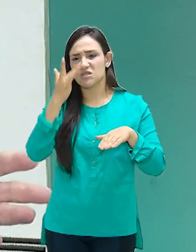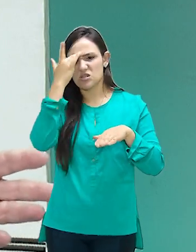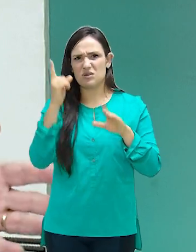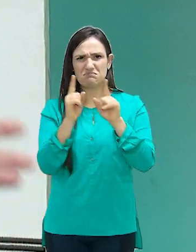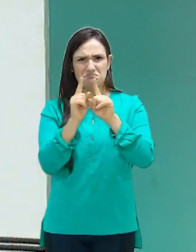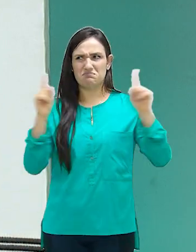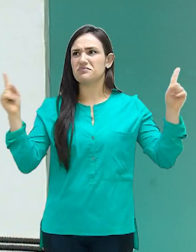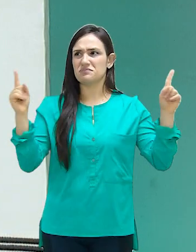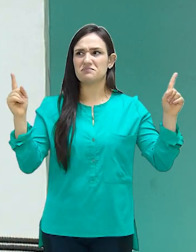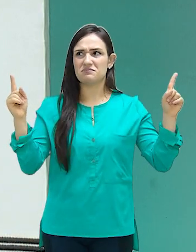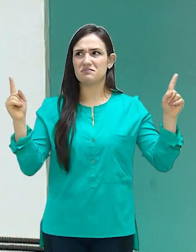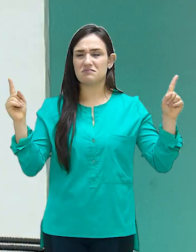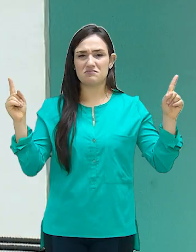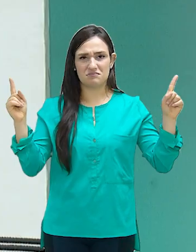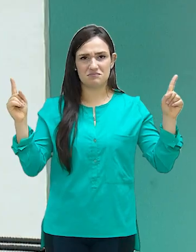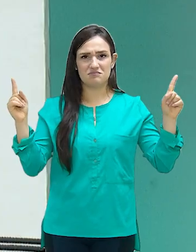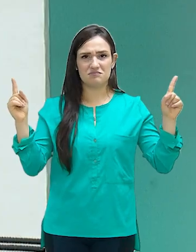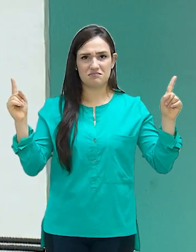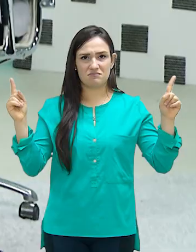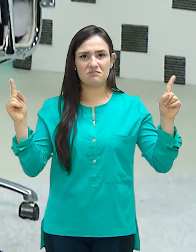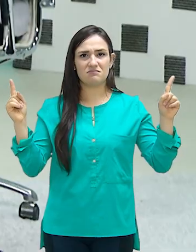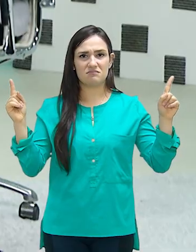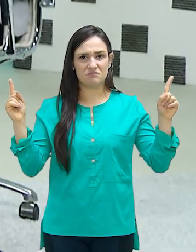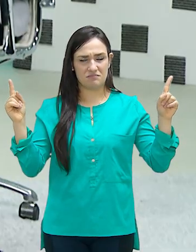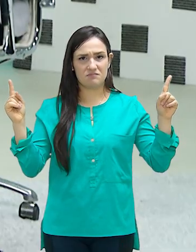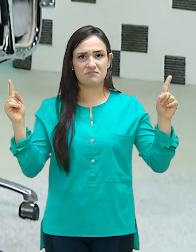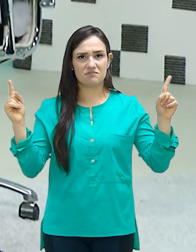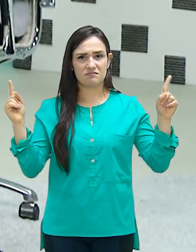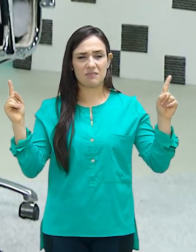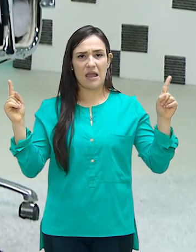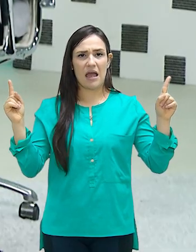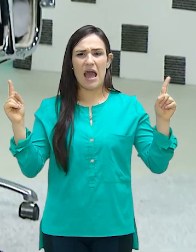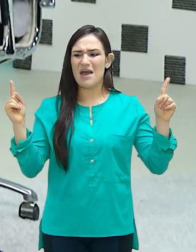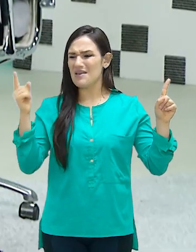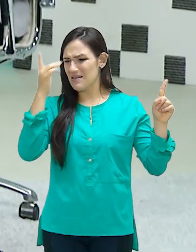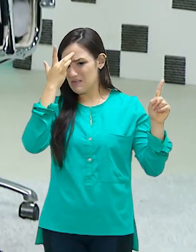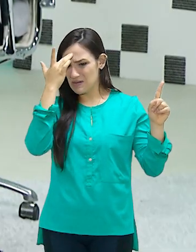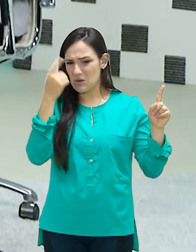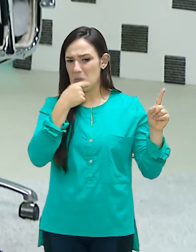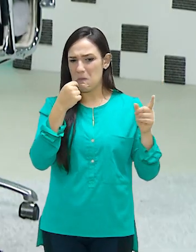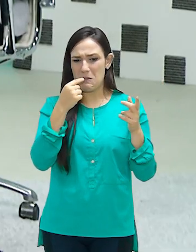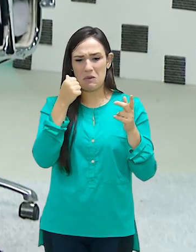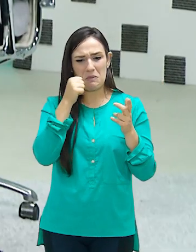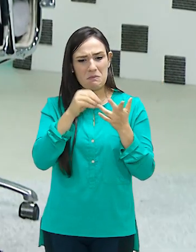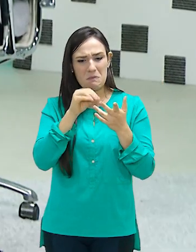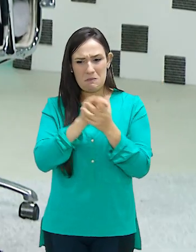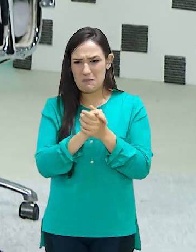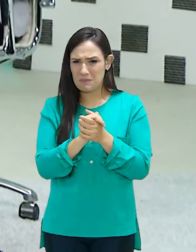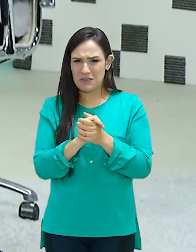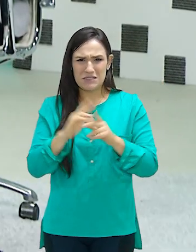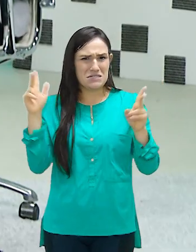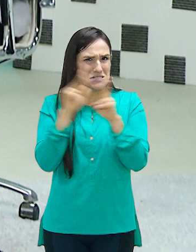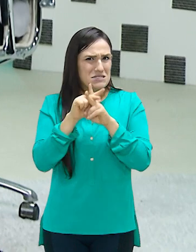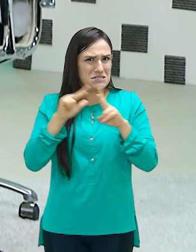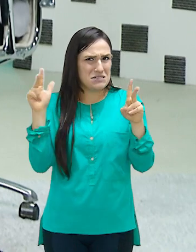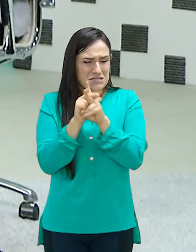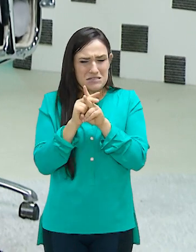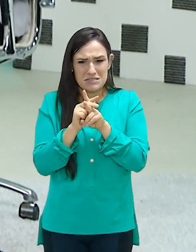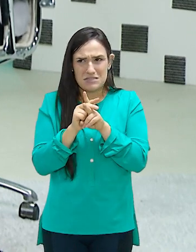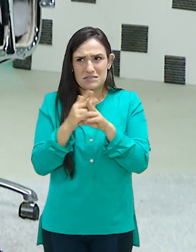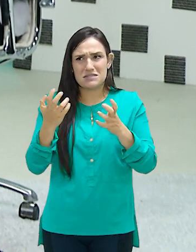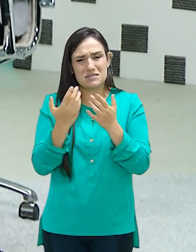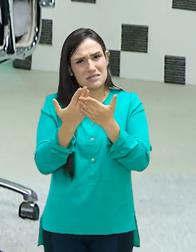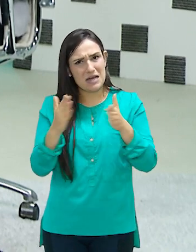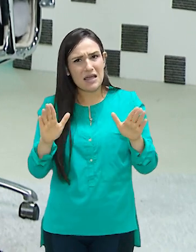corpos, mas o divórcio acaba no litígio, na briga, né? É aquilo que você acabou de dizer, a família